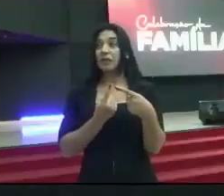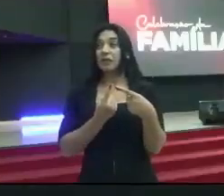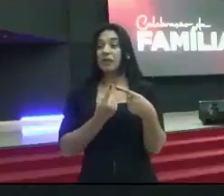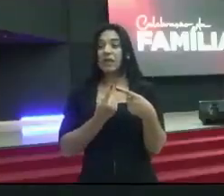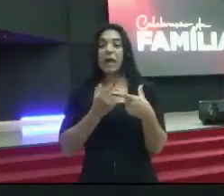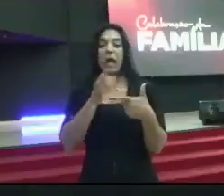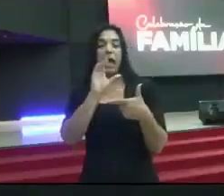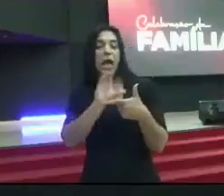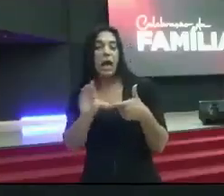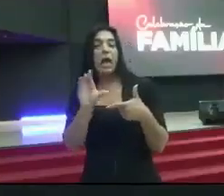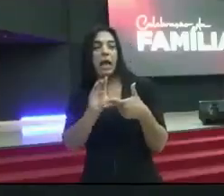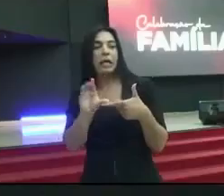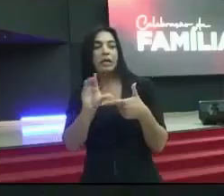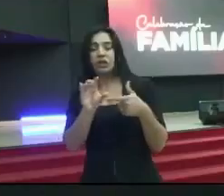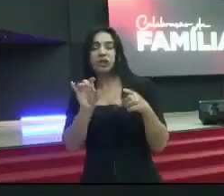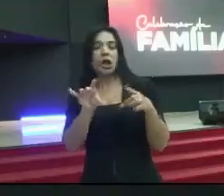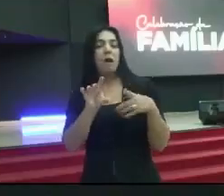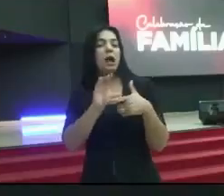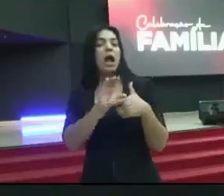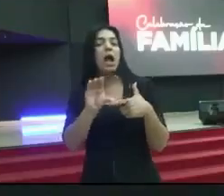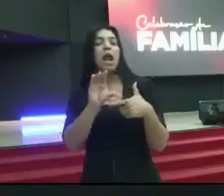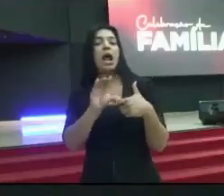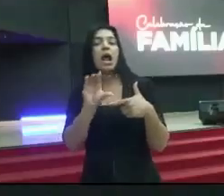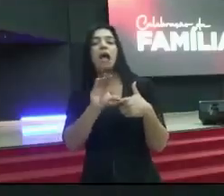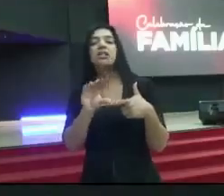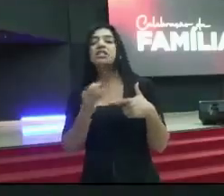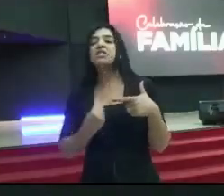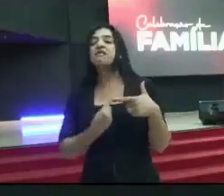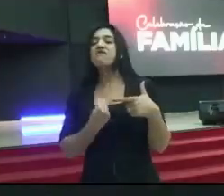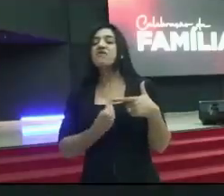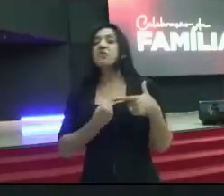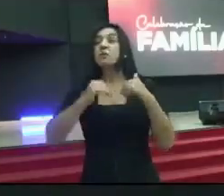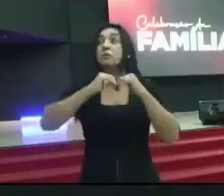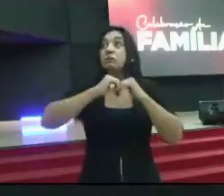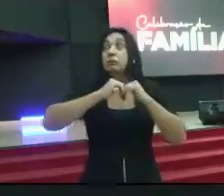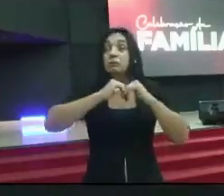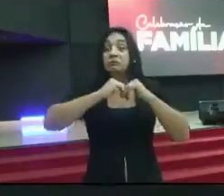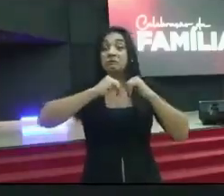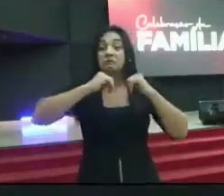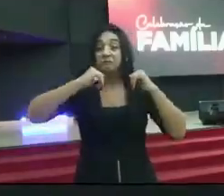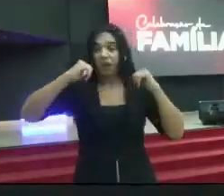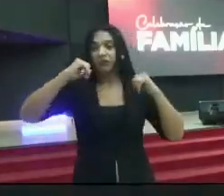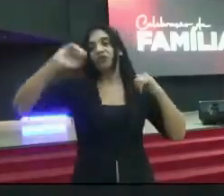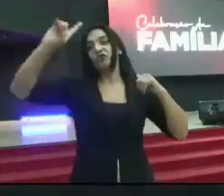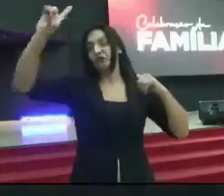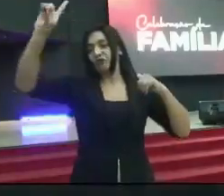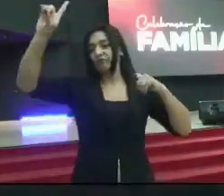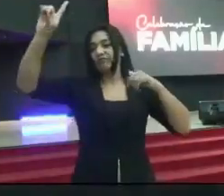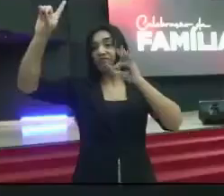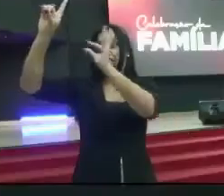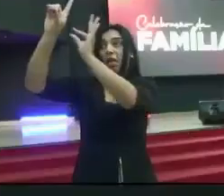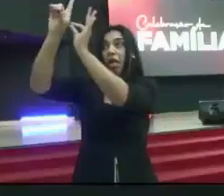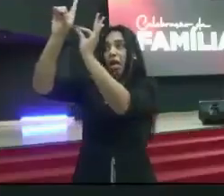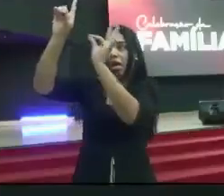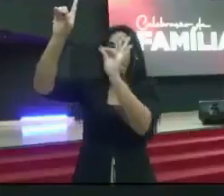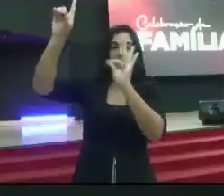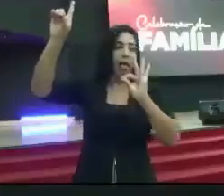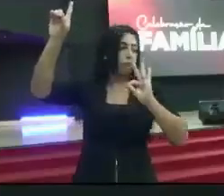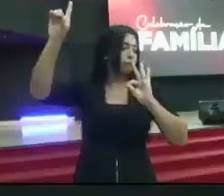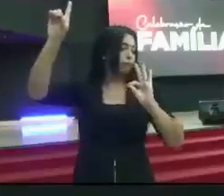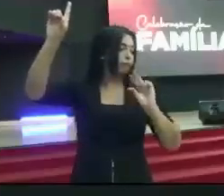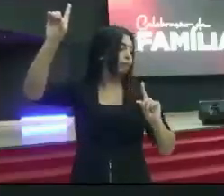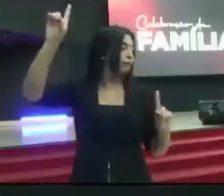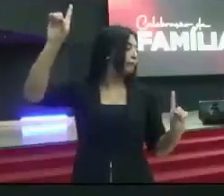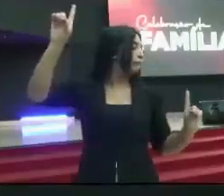as crises da vida nos distanciem de Deus.